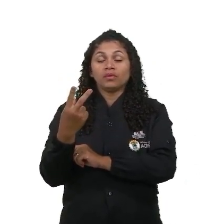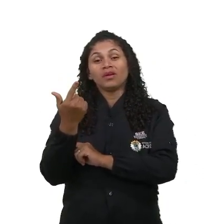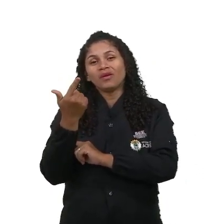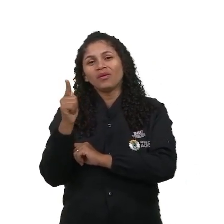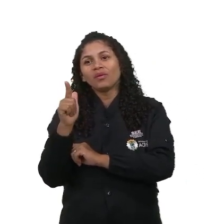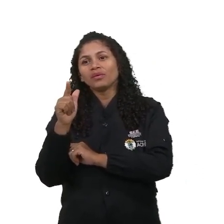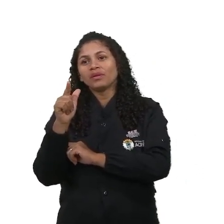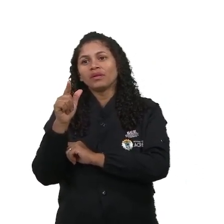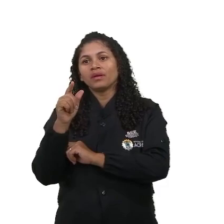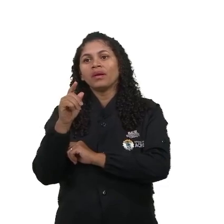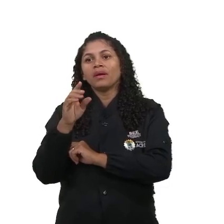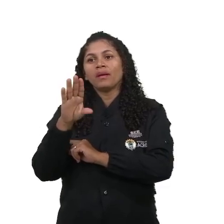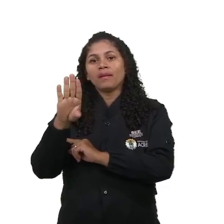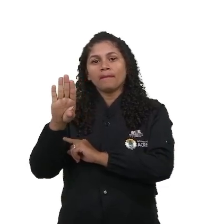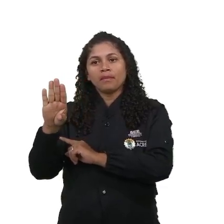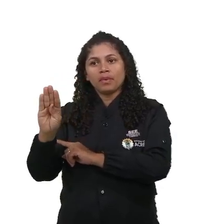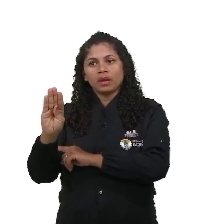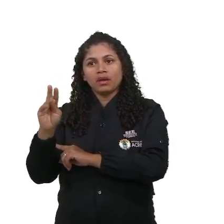beta igual a 2.